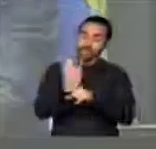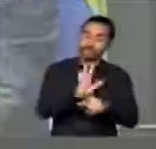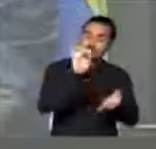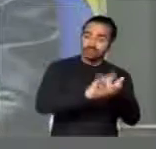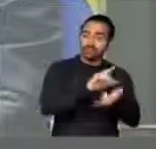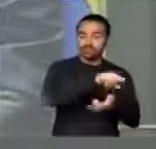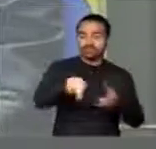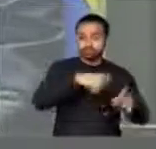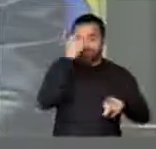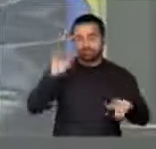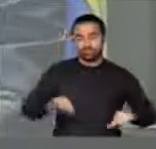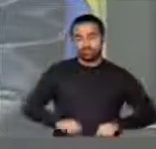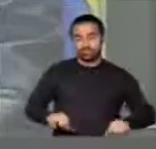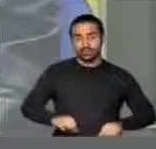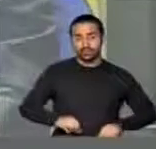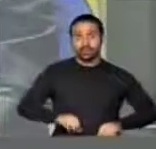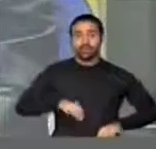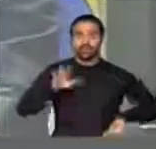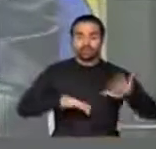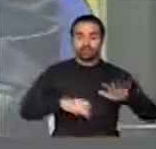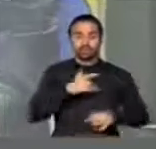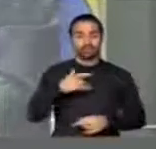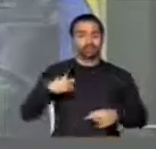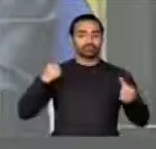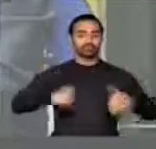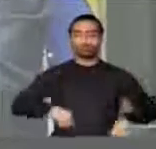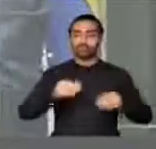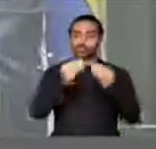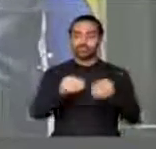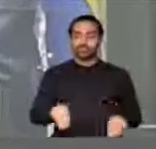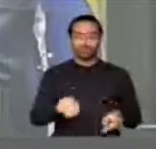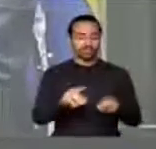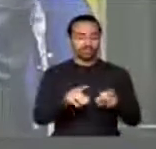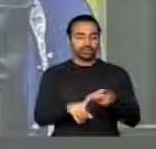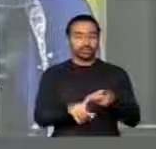com as suas vidas, com a sua saúde,